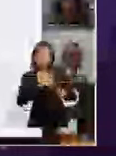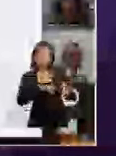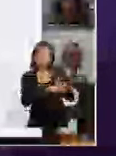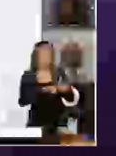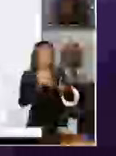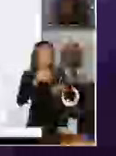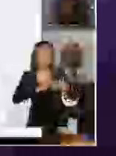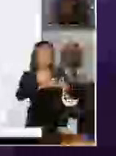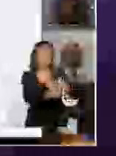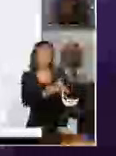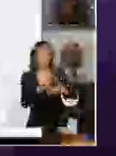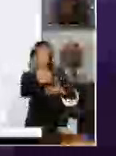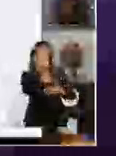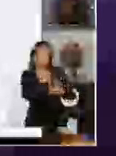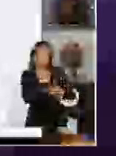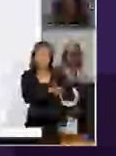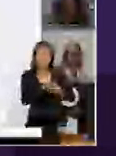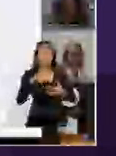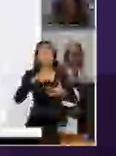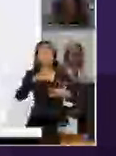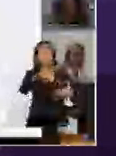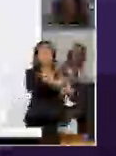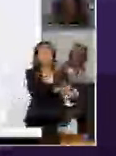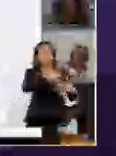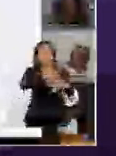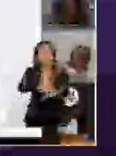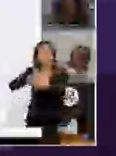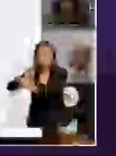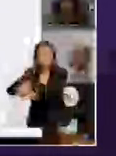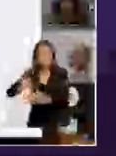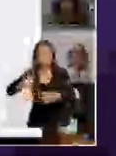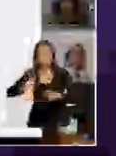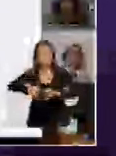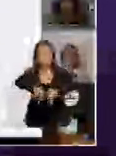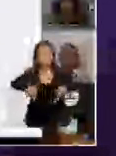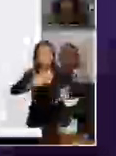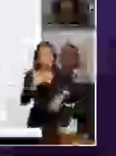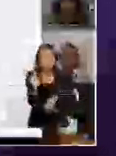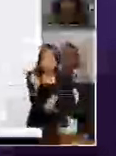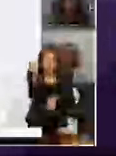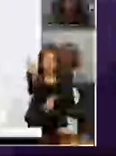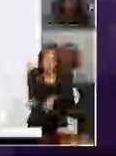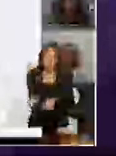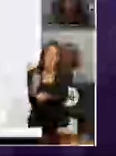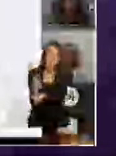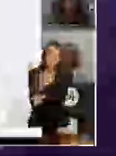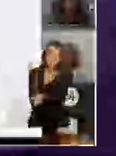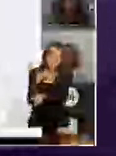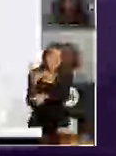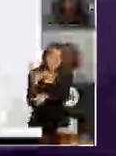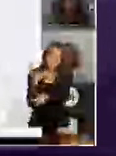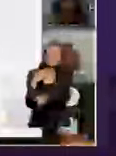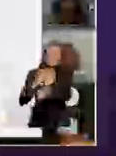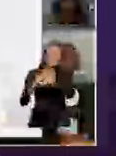a gente vê que em diversos cenários, para prevenir uma morte por Covid, 1 milhão de crianças